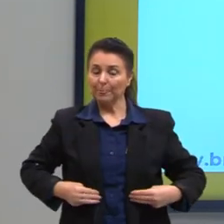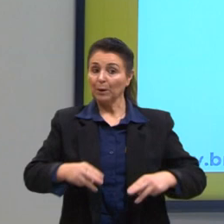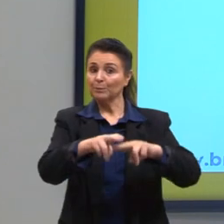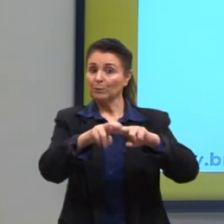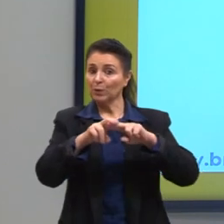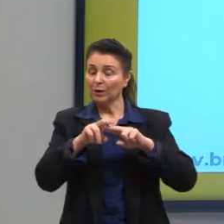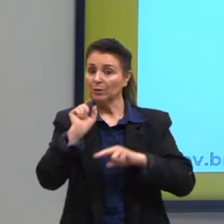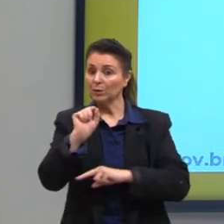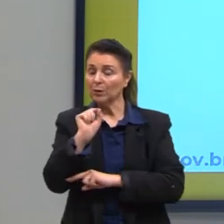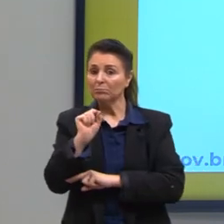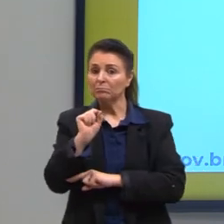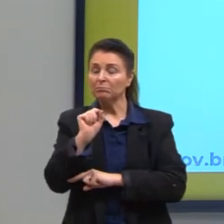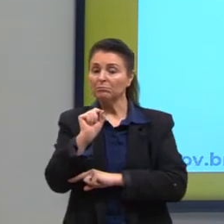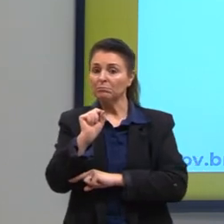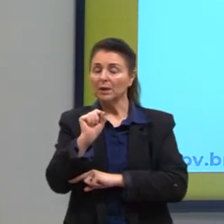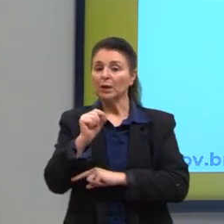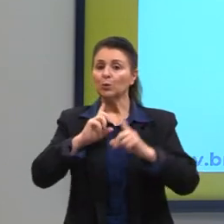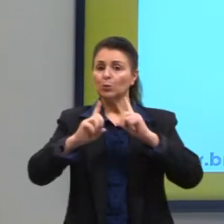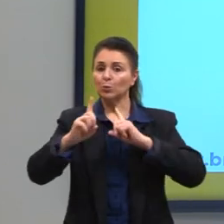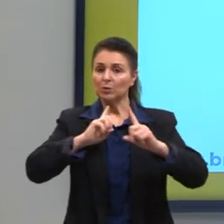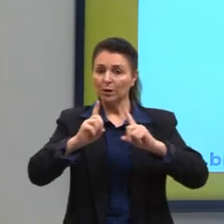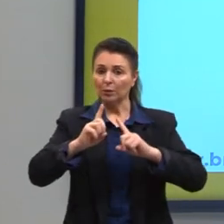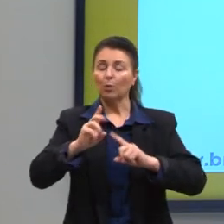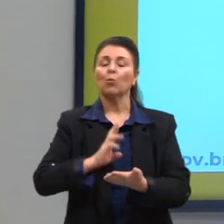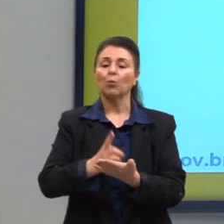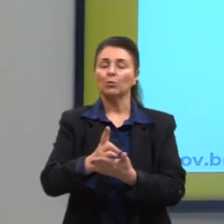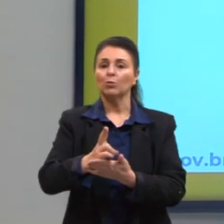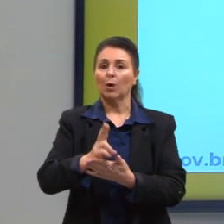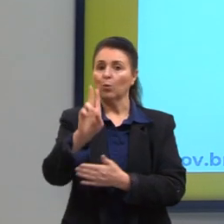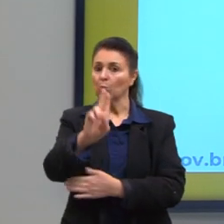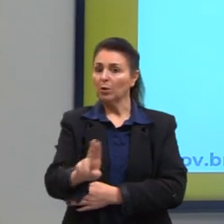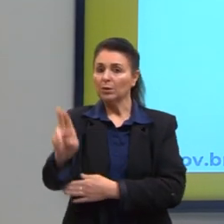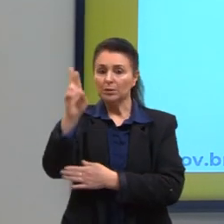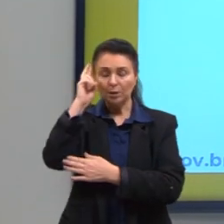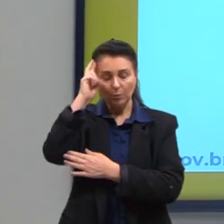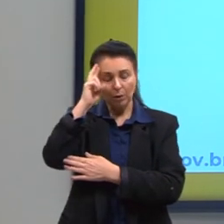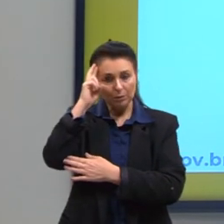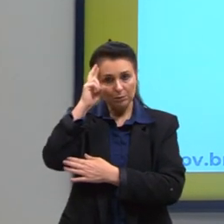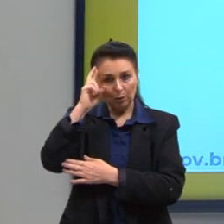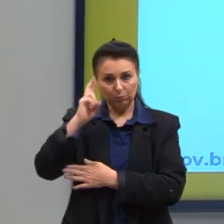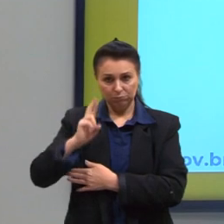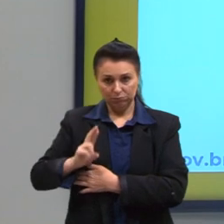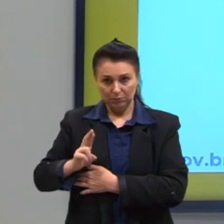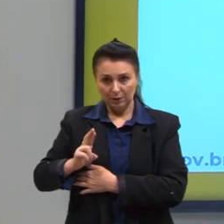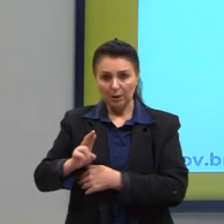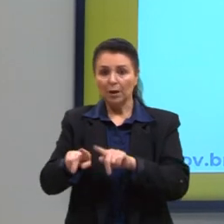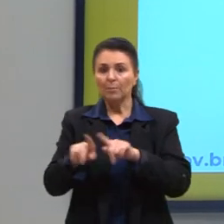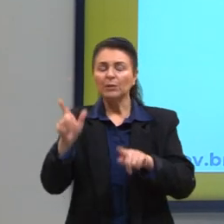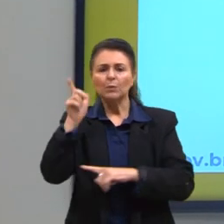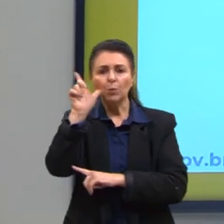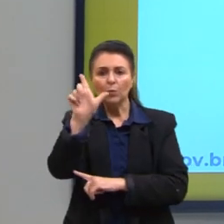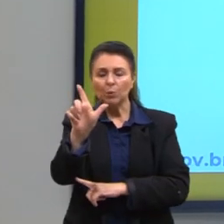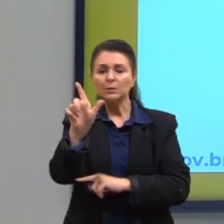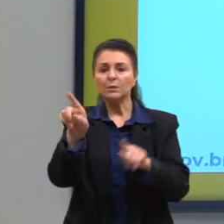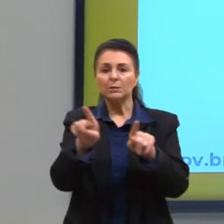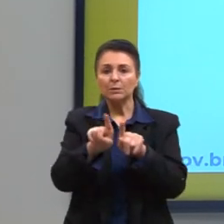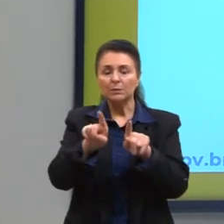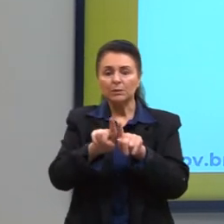na usando a razão nós continuaríamos usando a razão racionalidade nos consideraria conseguiríamos chegar